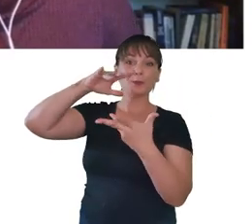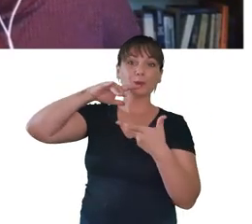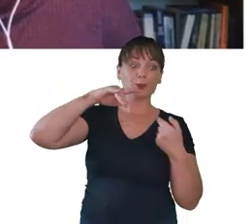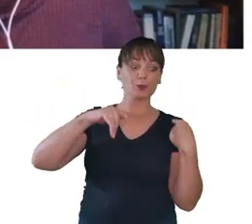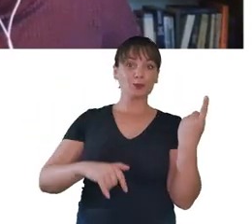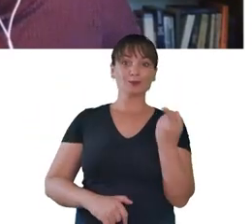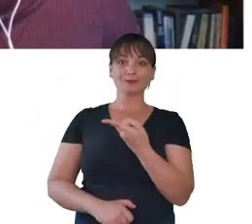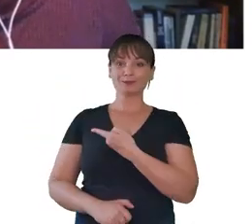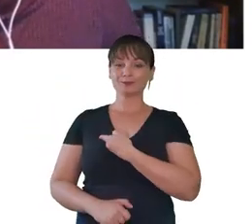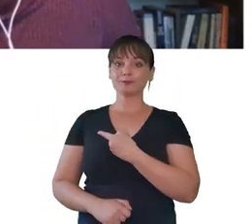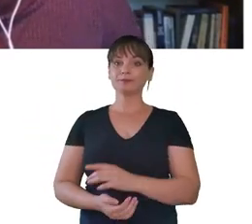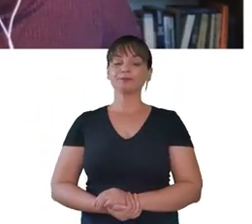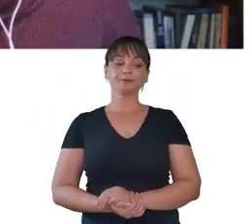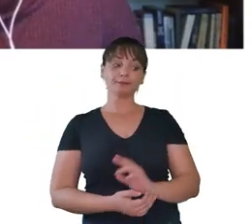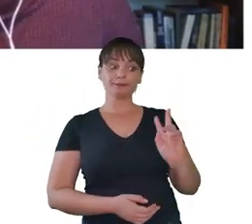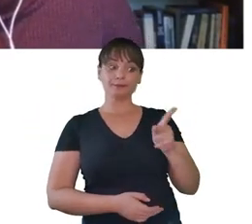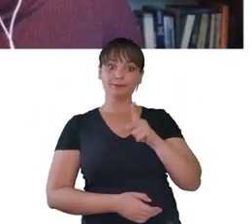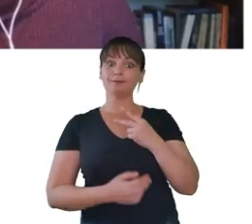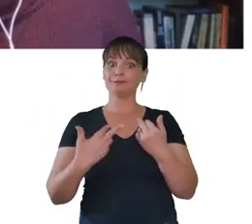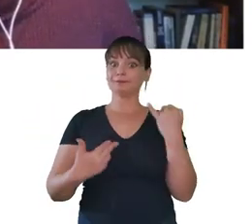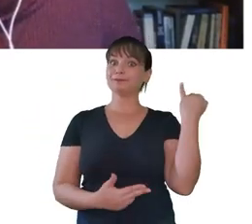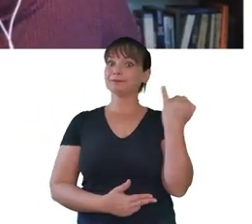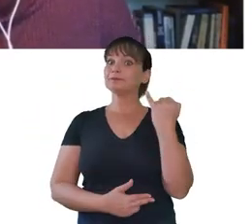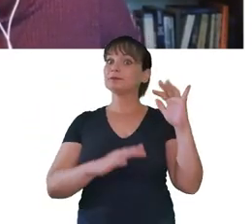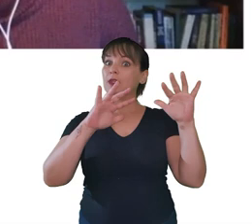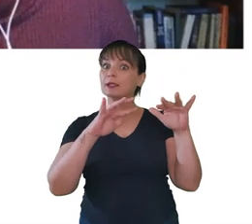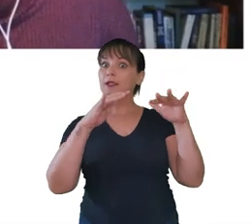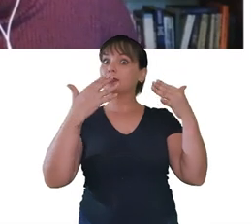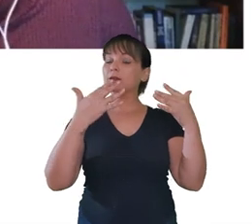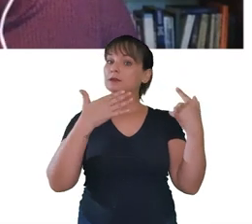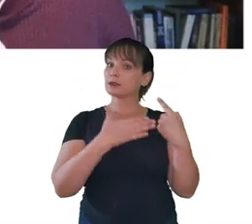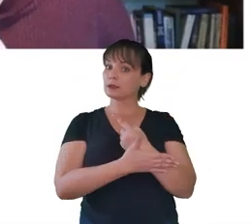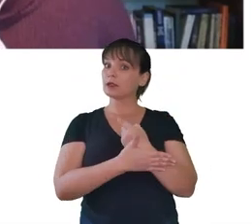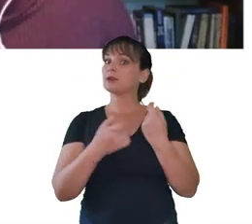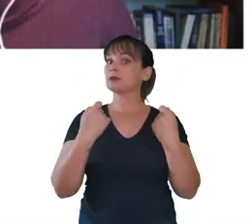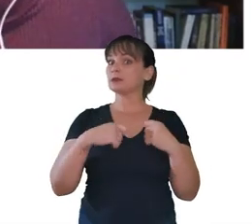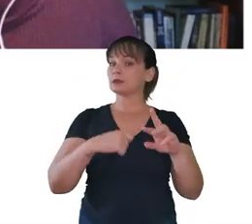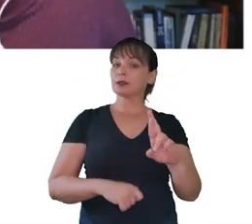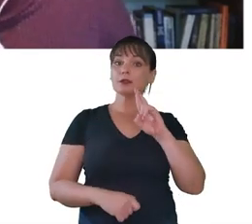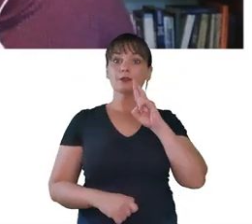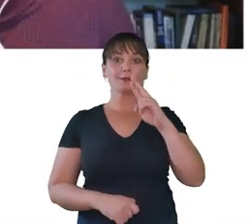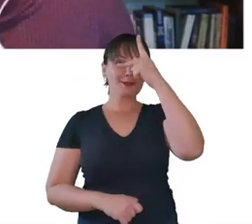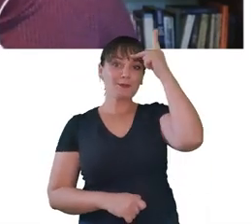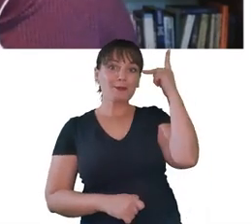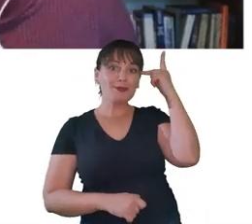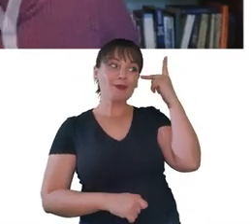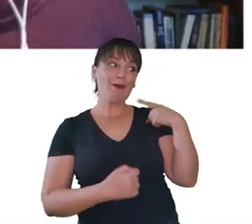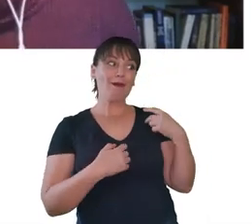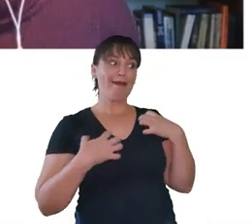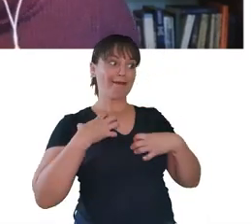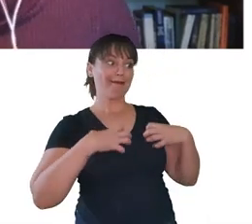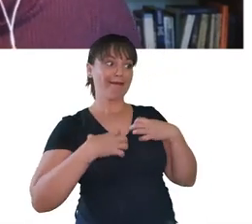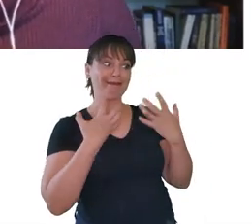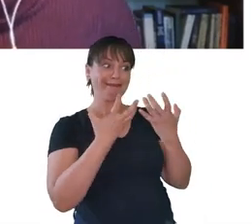Agora, professora, uma coisa importante. Olha, presta atenção que essa pergunta você vai ter que responder e todo mundo está ansioso para saber a resposta. A Terra